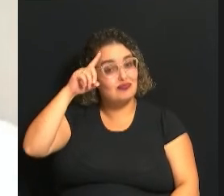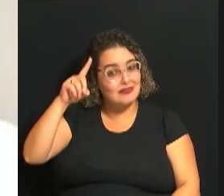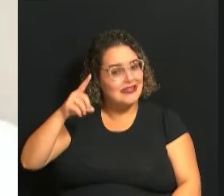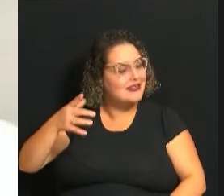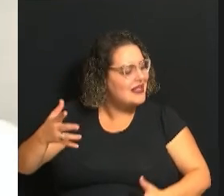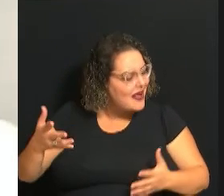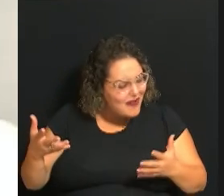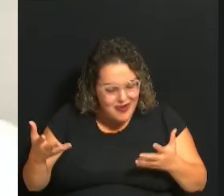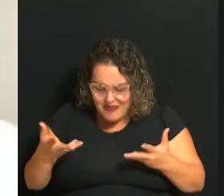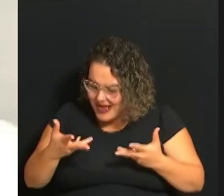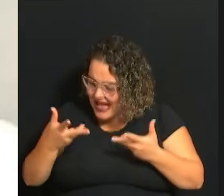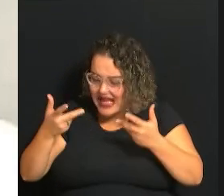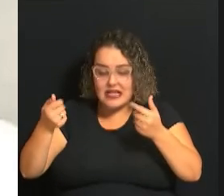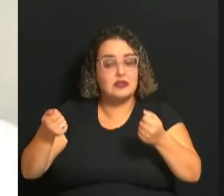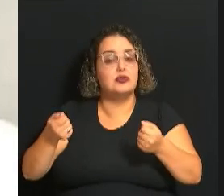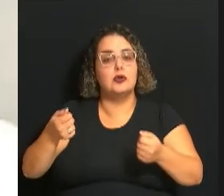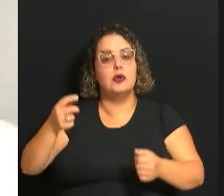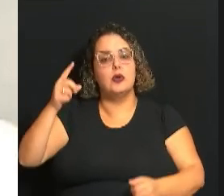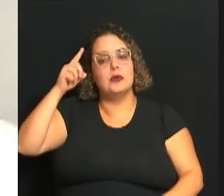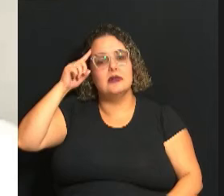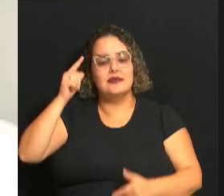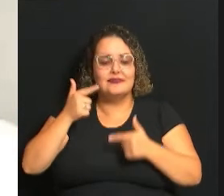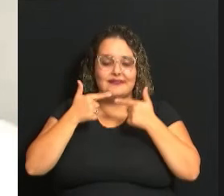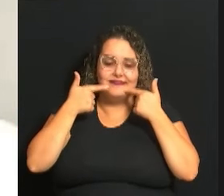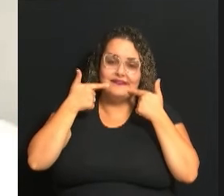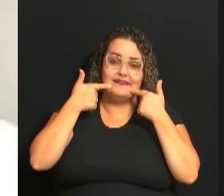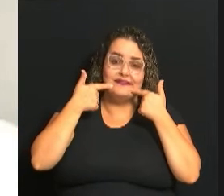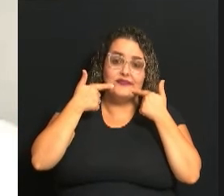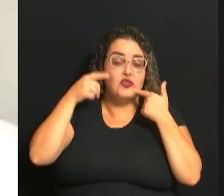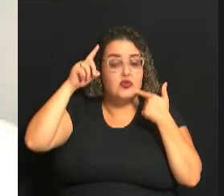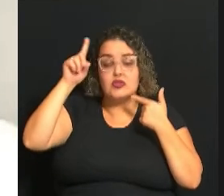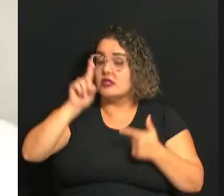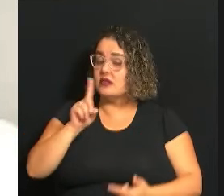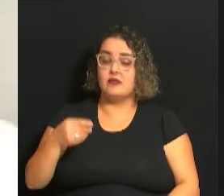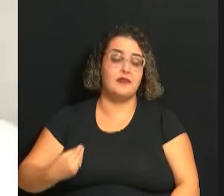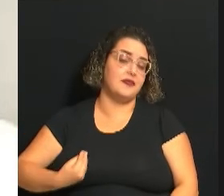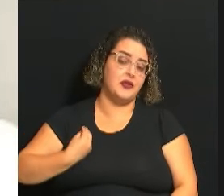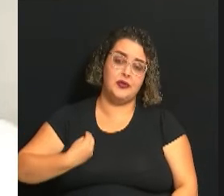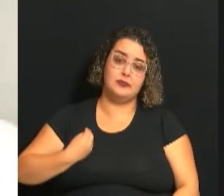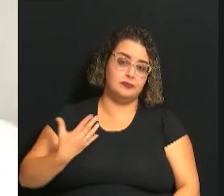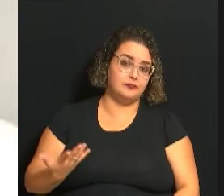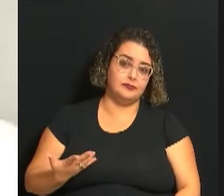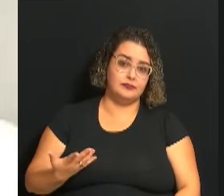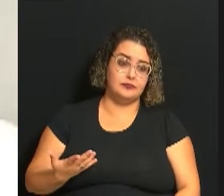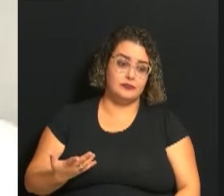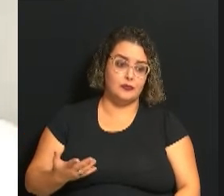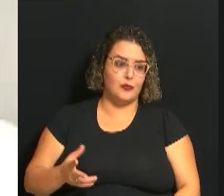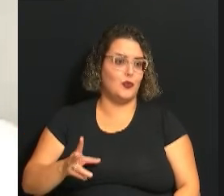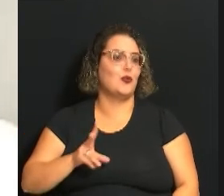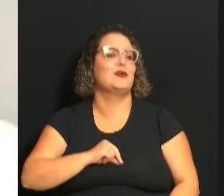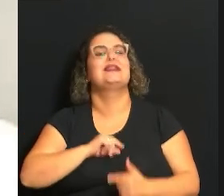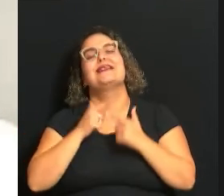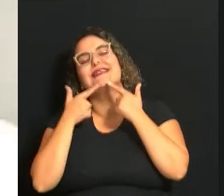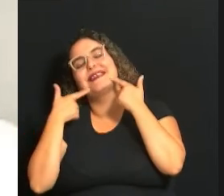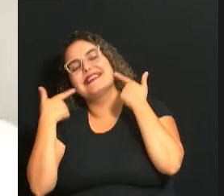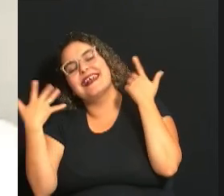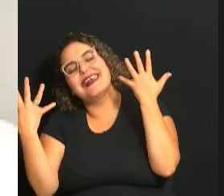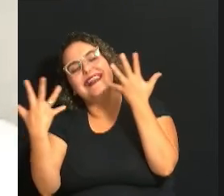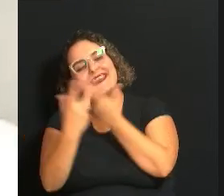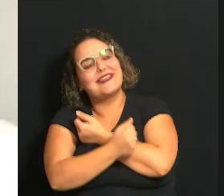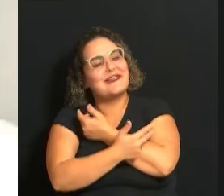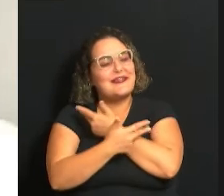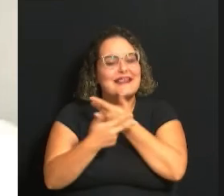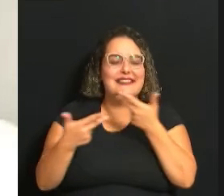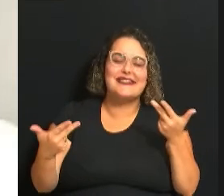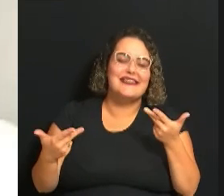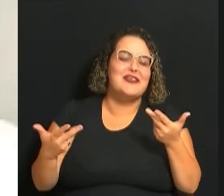Eu falo que um dia que a gente não sorri foi um dia que a gente não viveu. Então, muita gente fala, meu Deus, seu sorriso é lindo, que coisa maravilhosa.